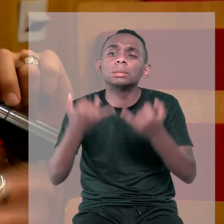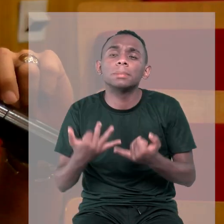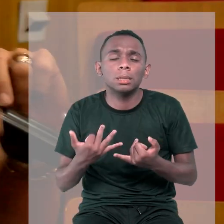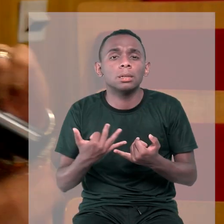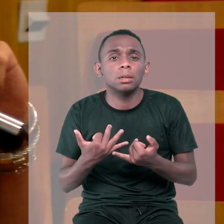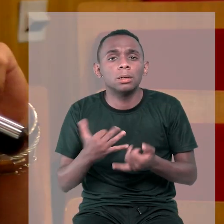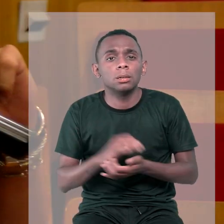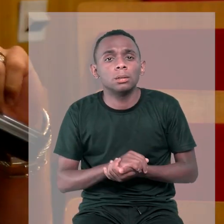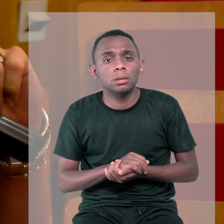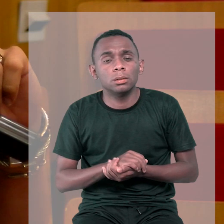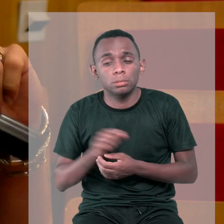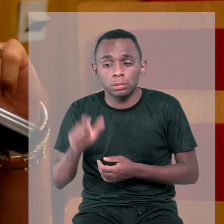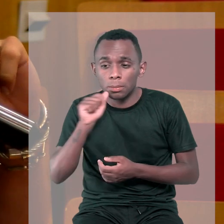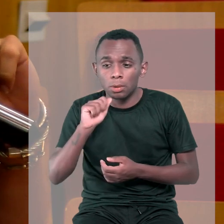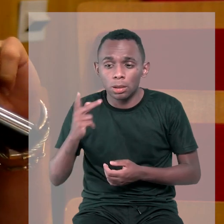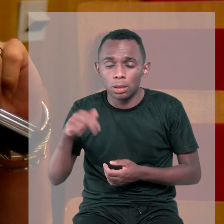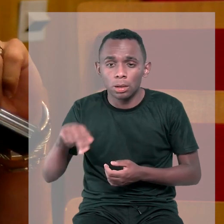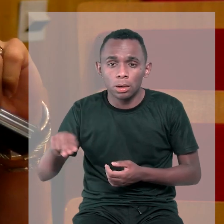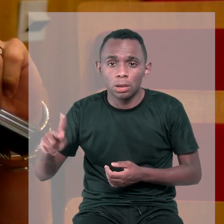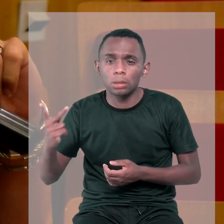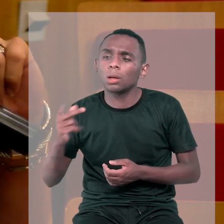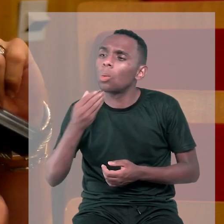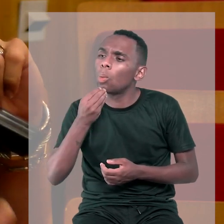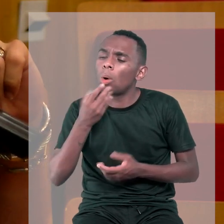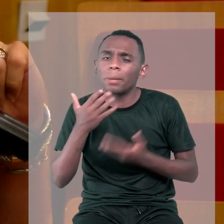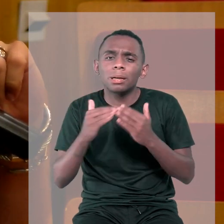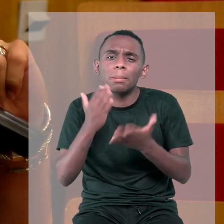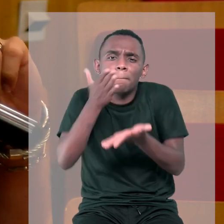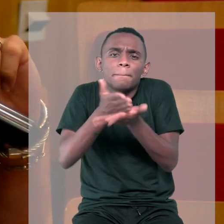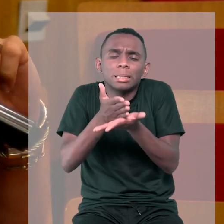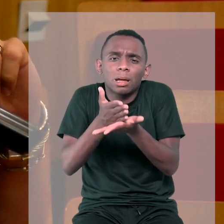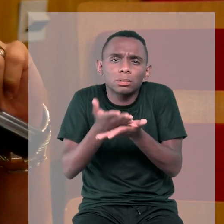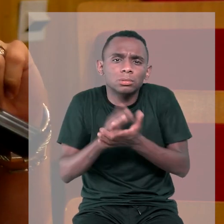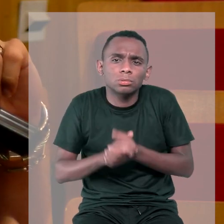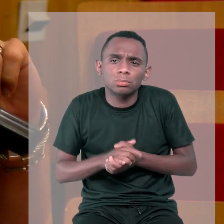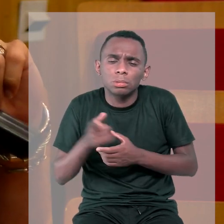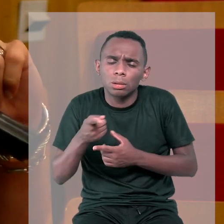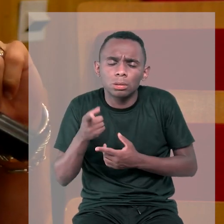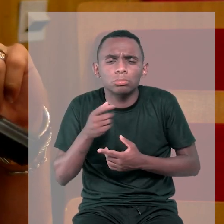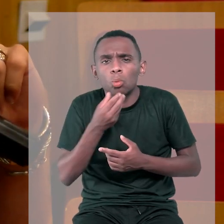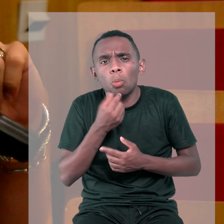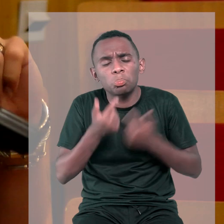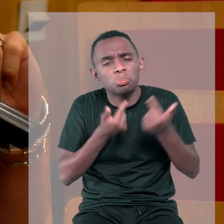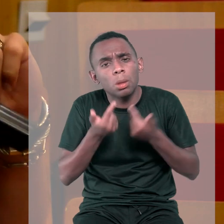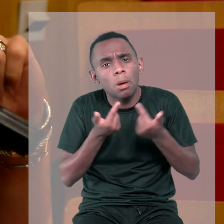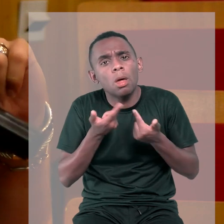Se você pensa dessa lógica, desse lugar do homem medíocre, enquanto aquele homem que numa estrutura